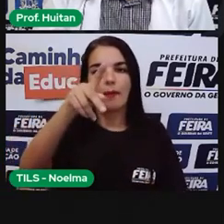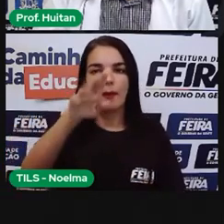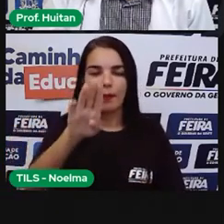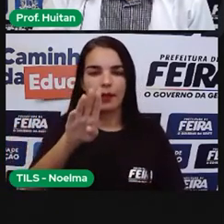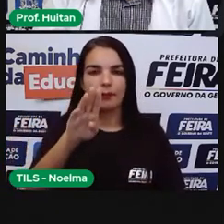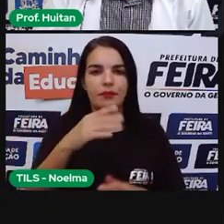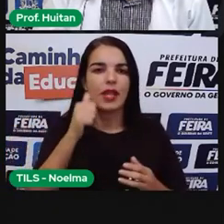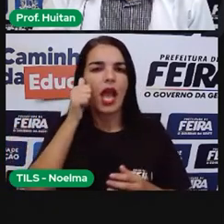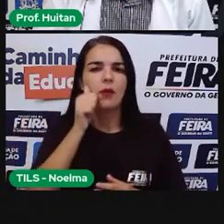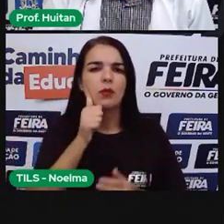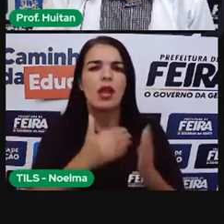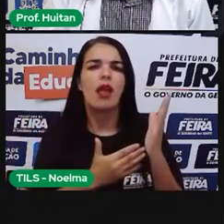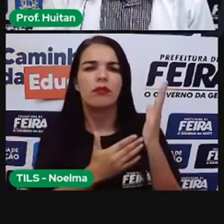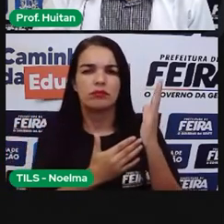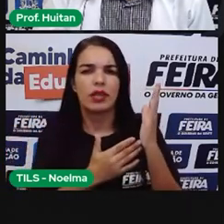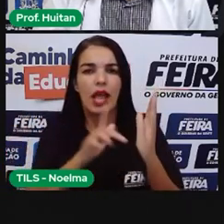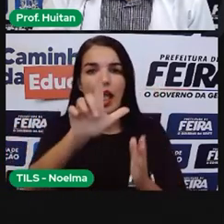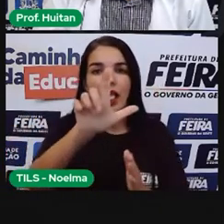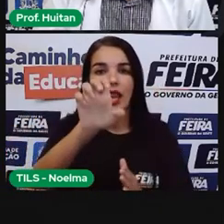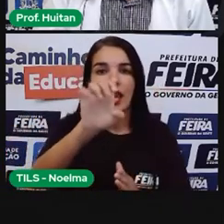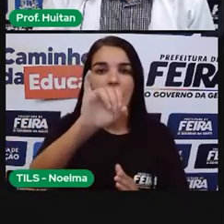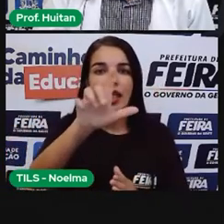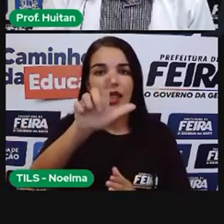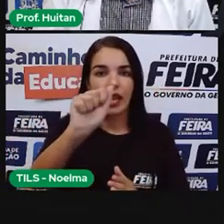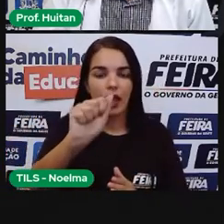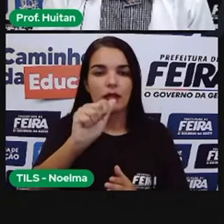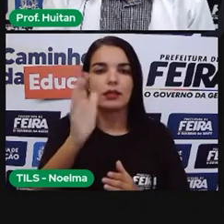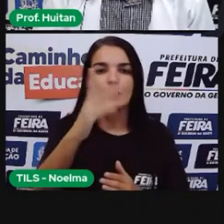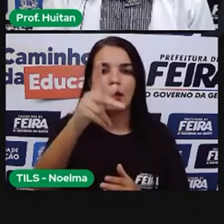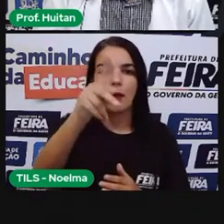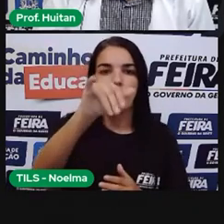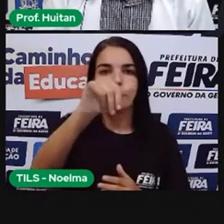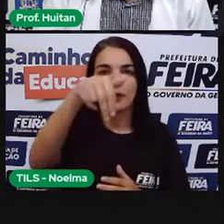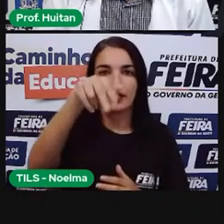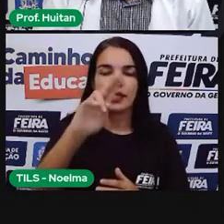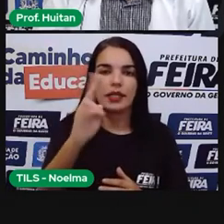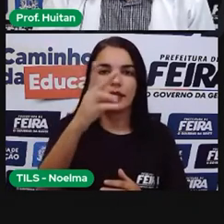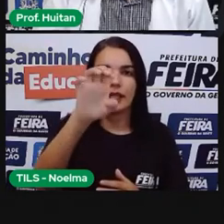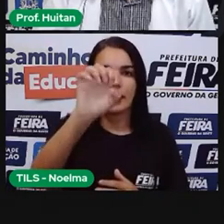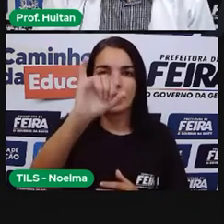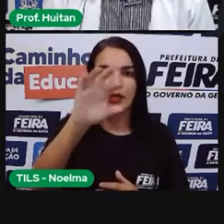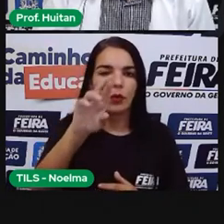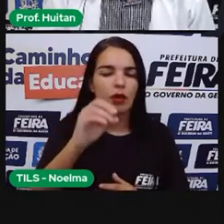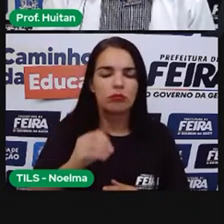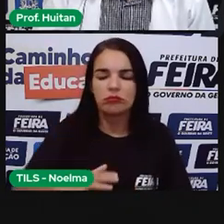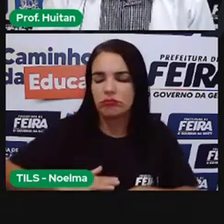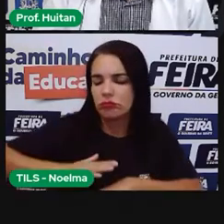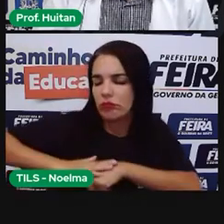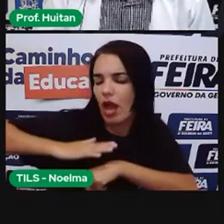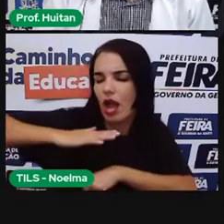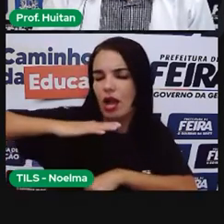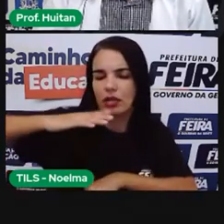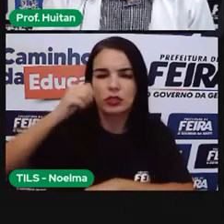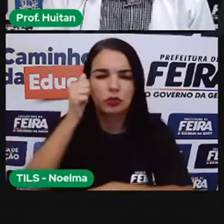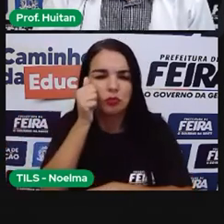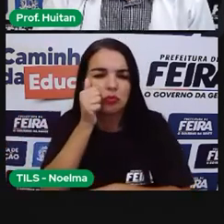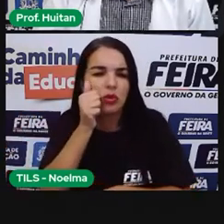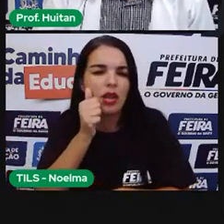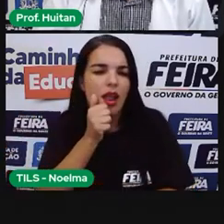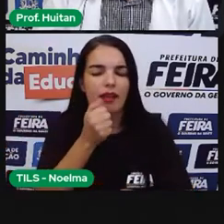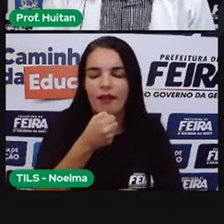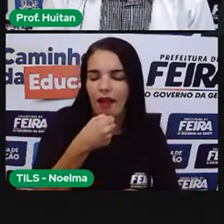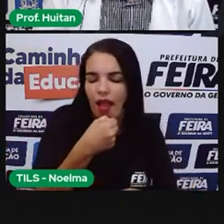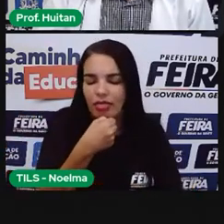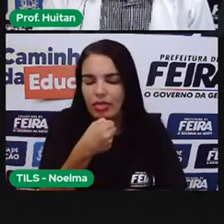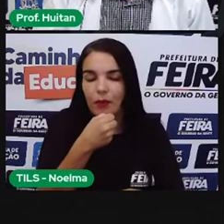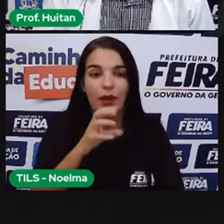cantora, Leila Pinheiro, né, é uma grande cantora brasileira. E já que nós vamos falar de amor,